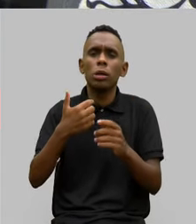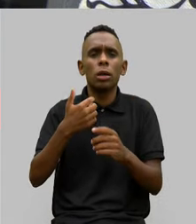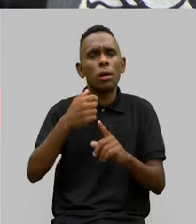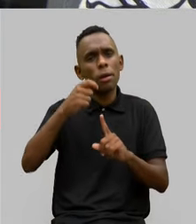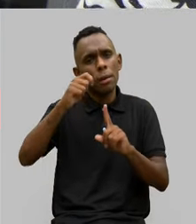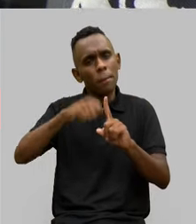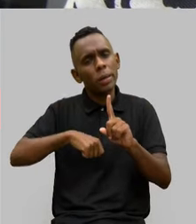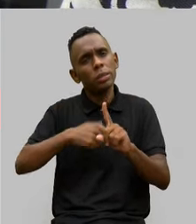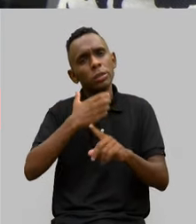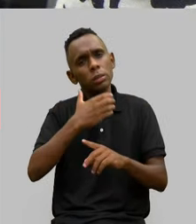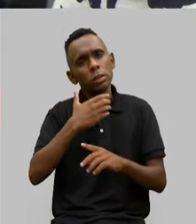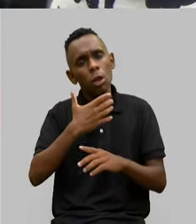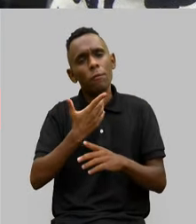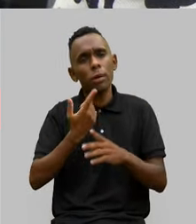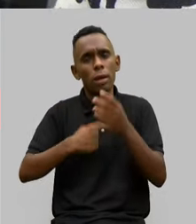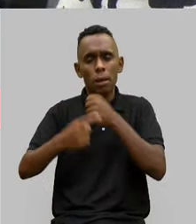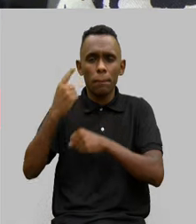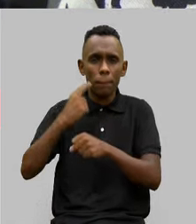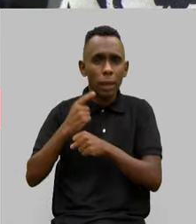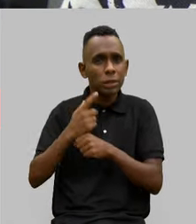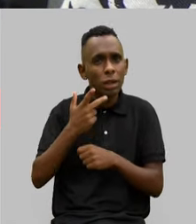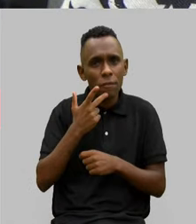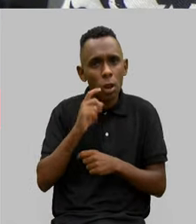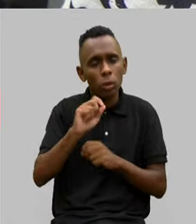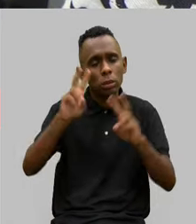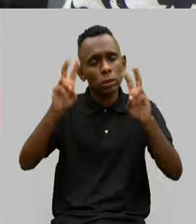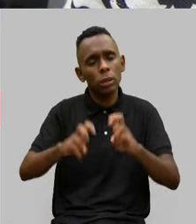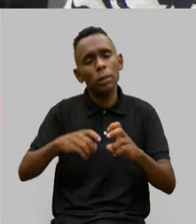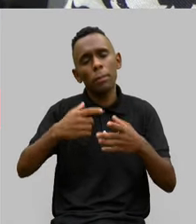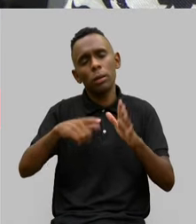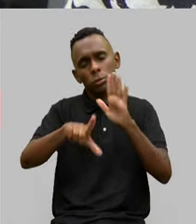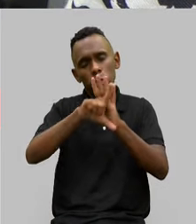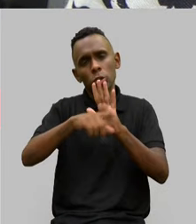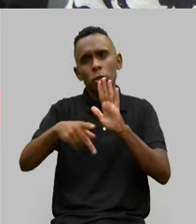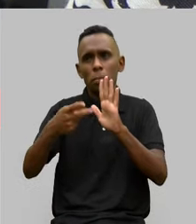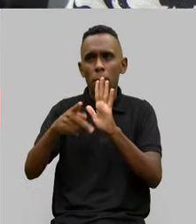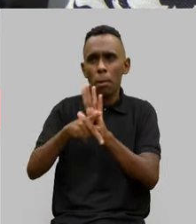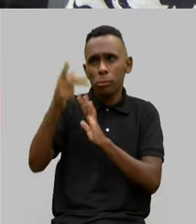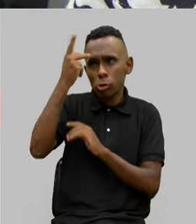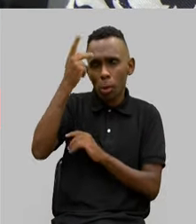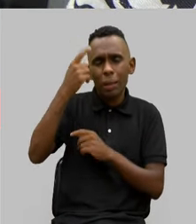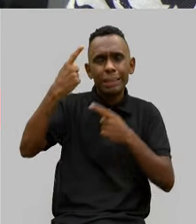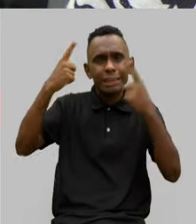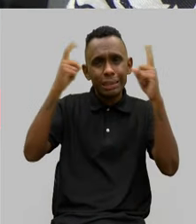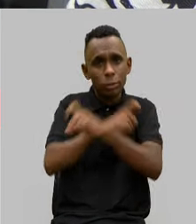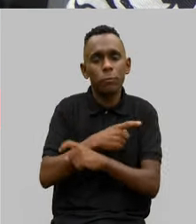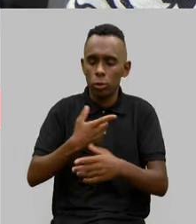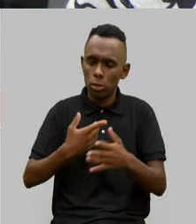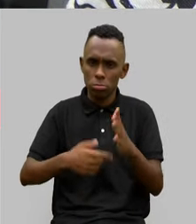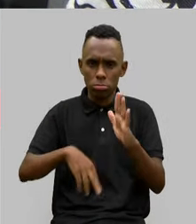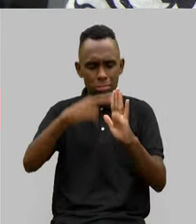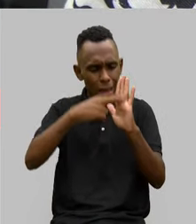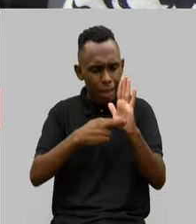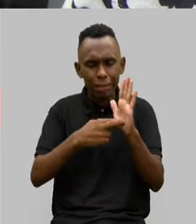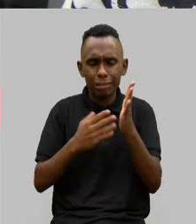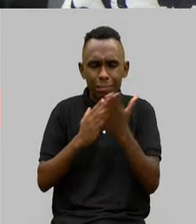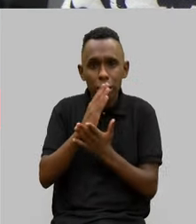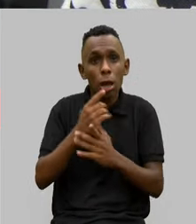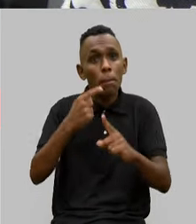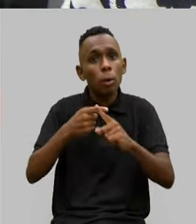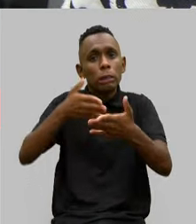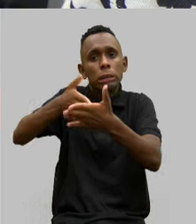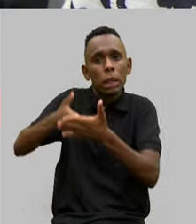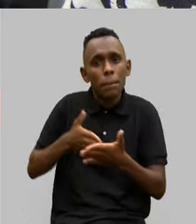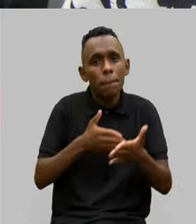apontando falando aem respeito da legislação de São Paulo em que apontou a dificuldade de regulamentação da temática pelos entraves na